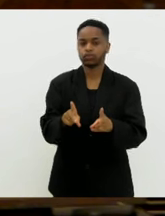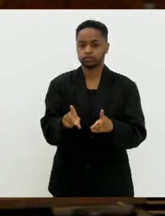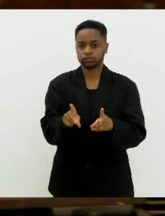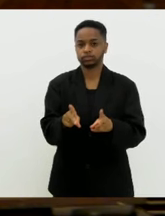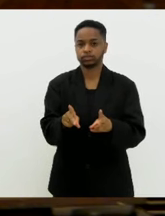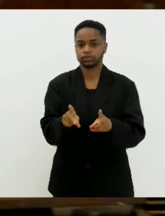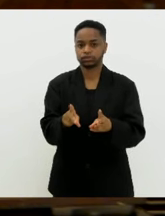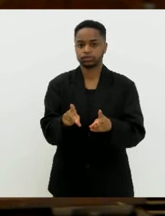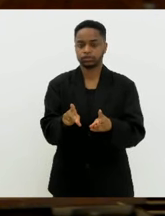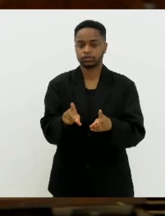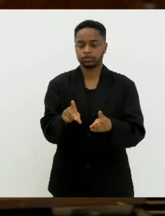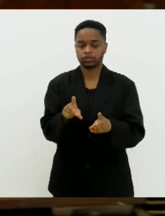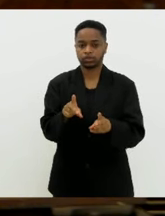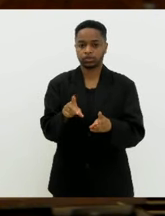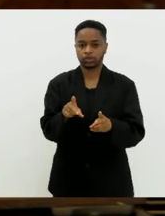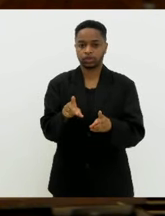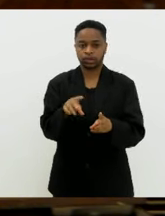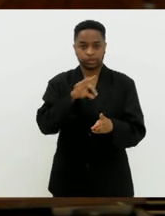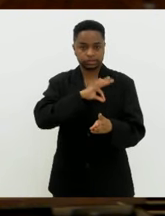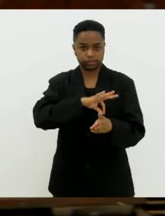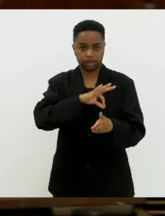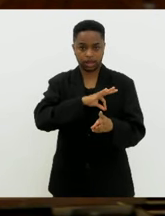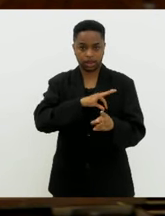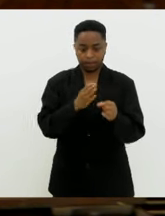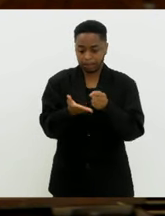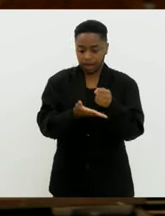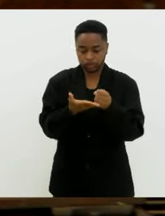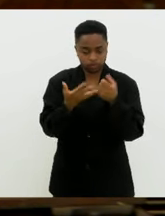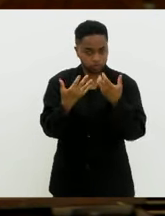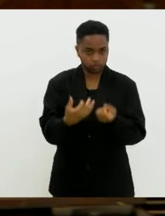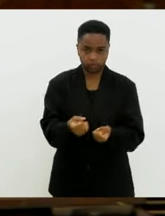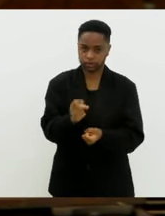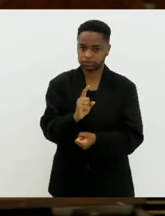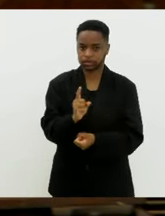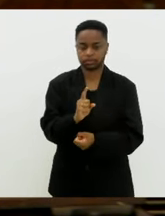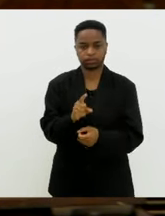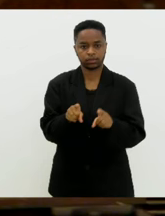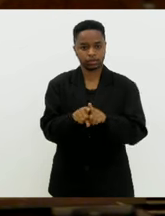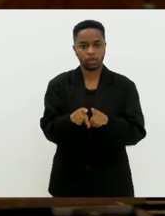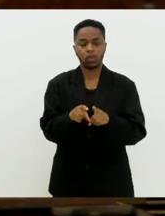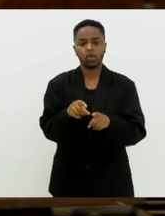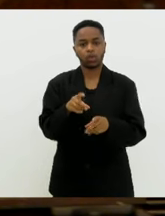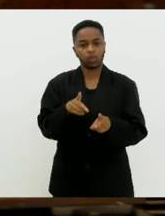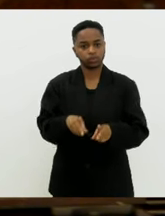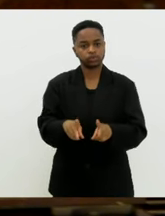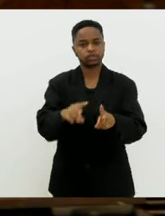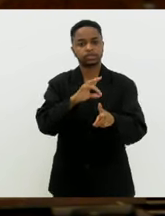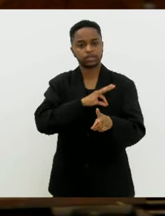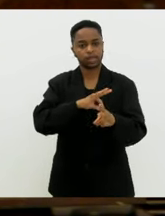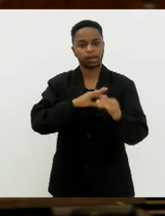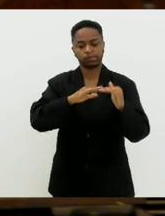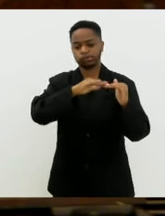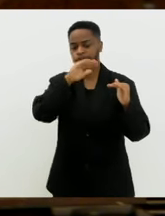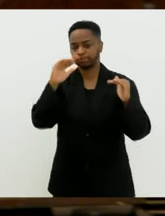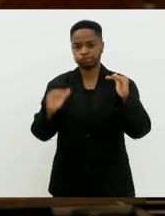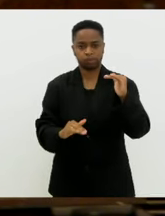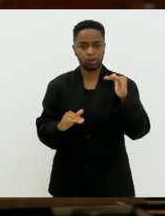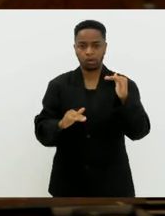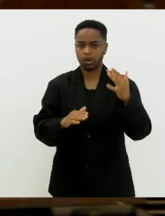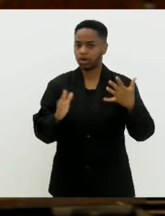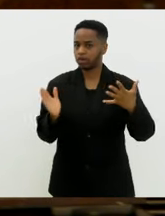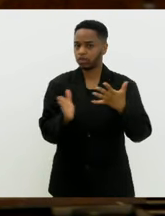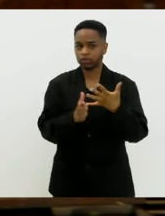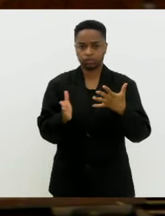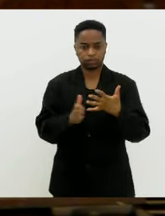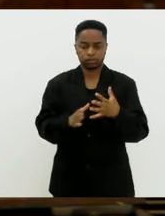sem receber o piso, continuam com os salários mais baixos dentre todas as redes estaduais do